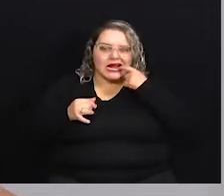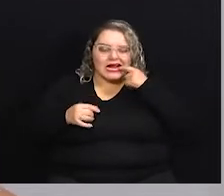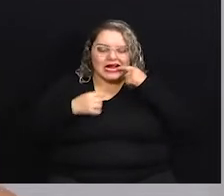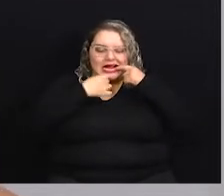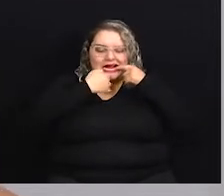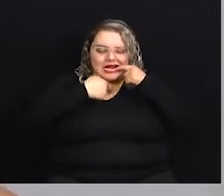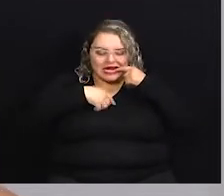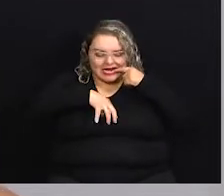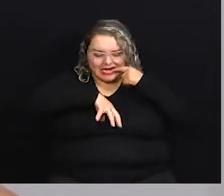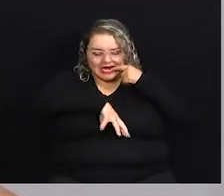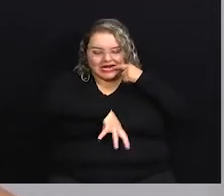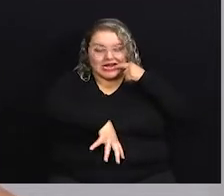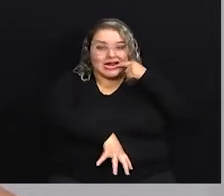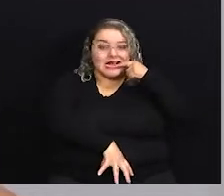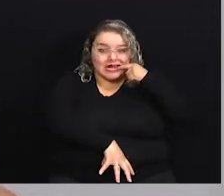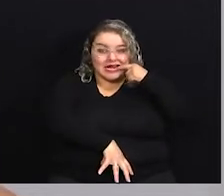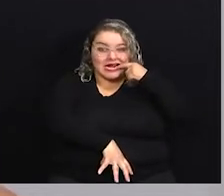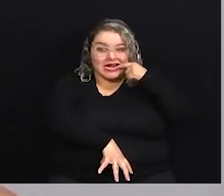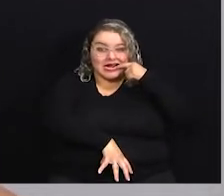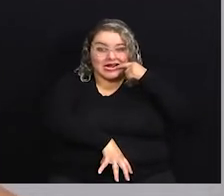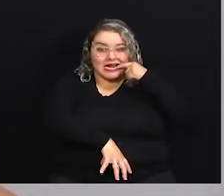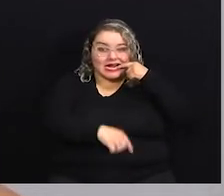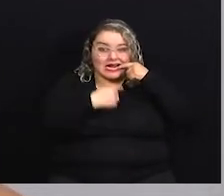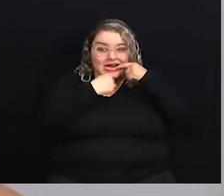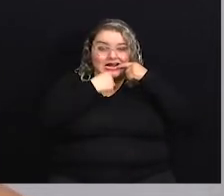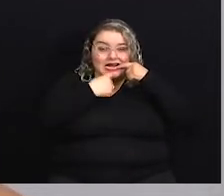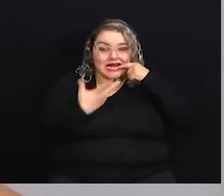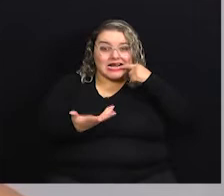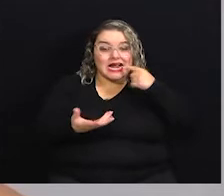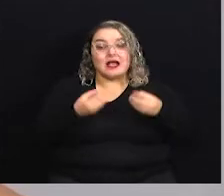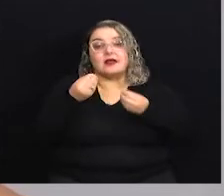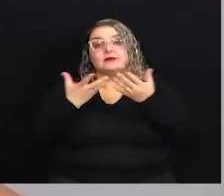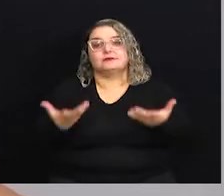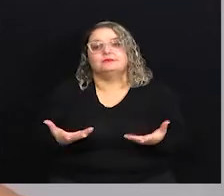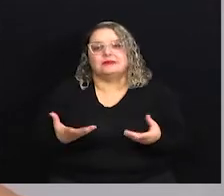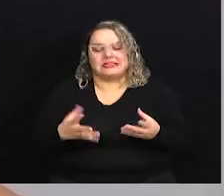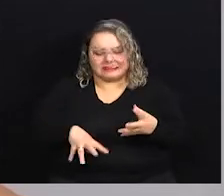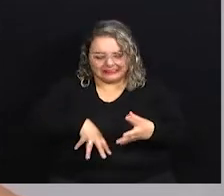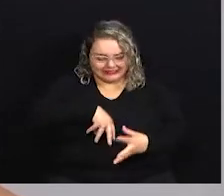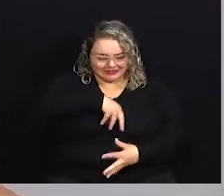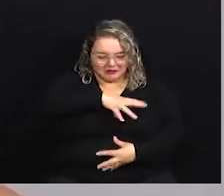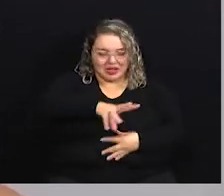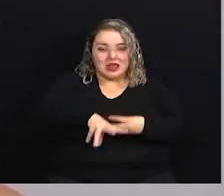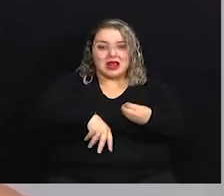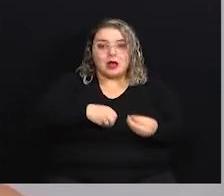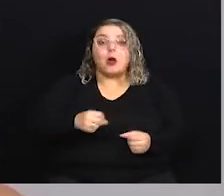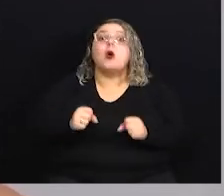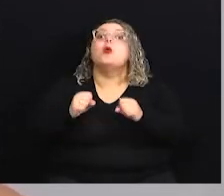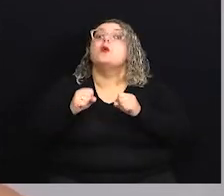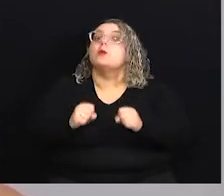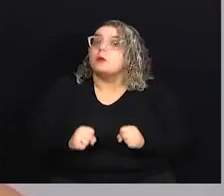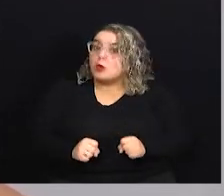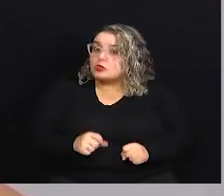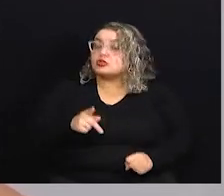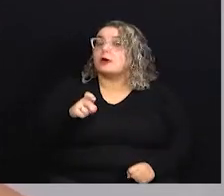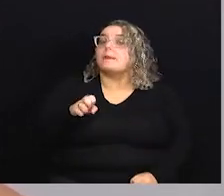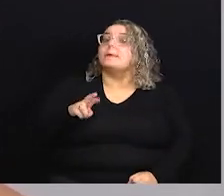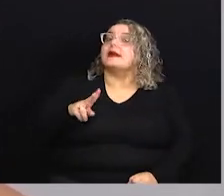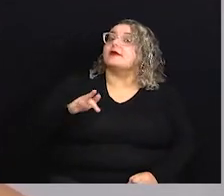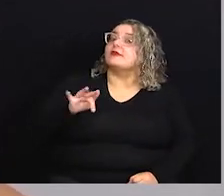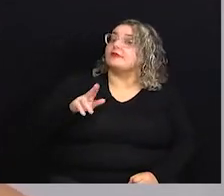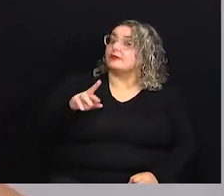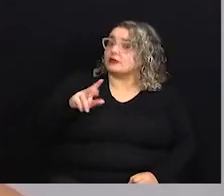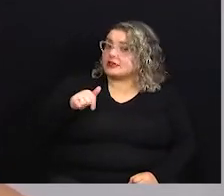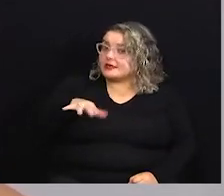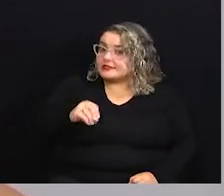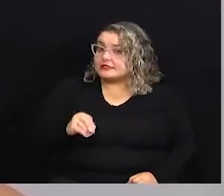percorre até onde ele conseguir chegar. E ele acaba pregueando esse trato, juntando essas vísceras, podendo depois levar a